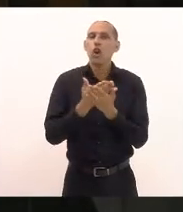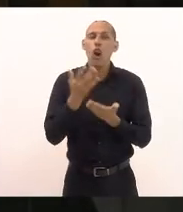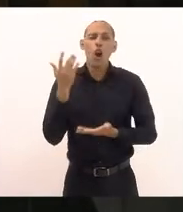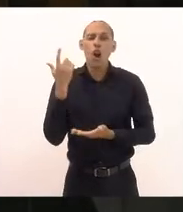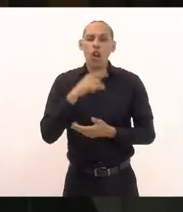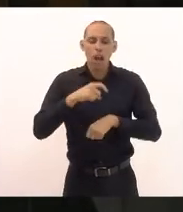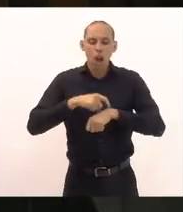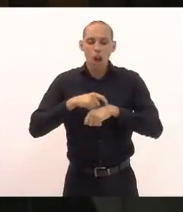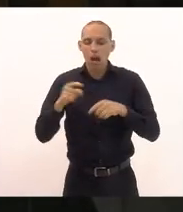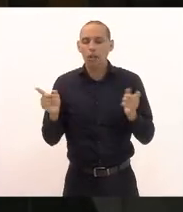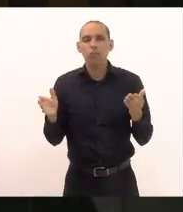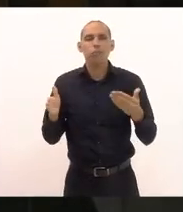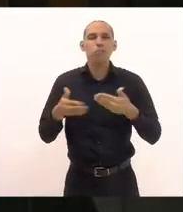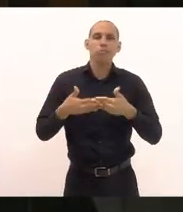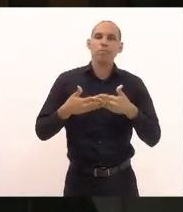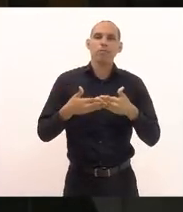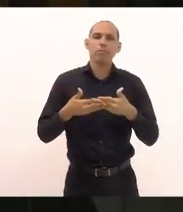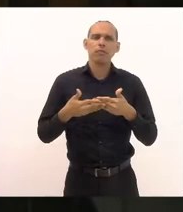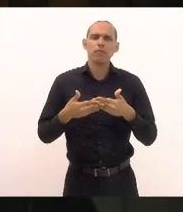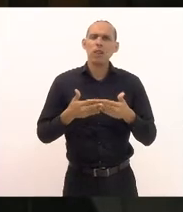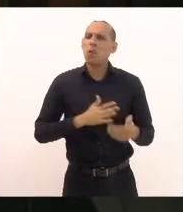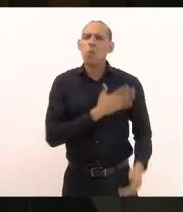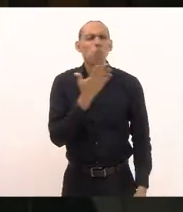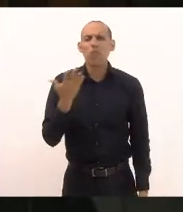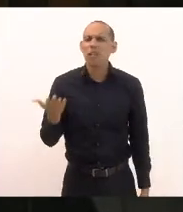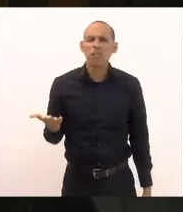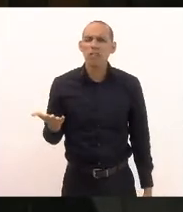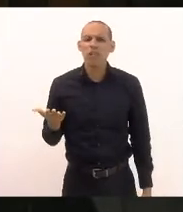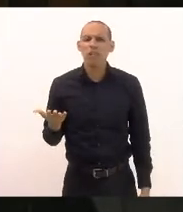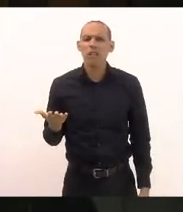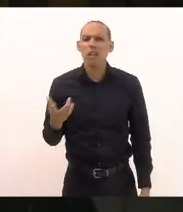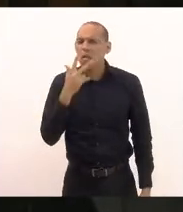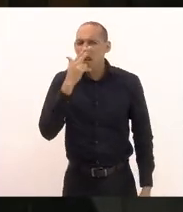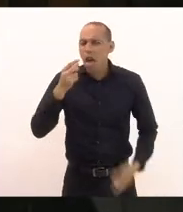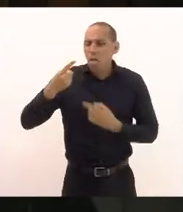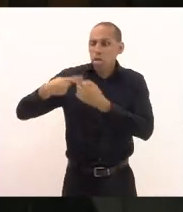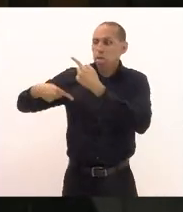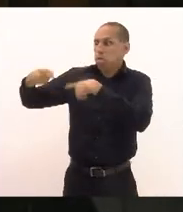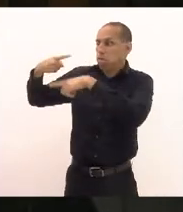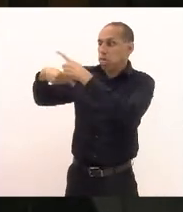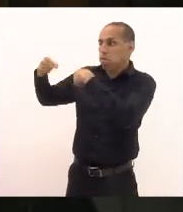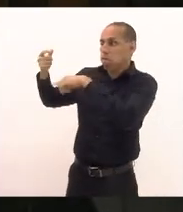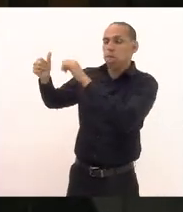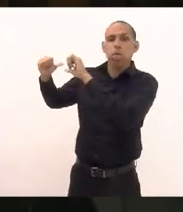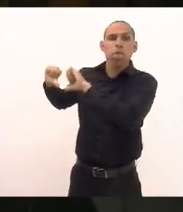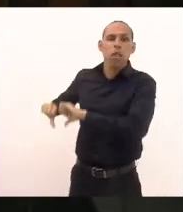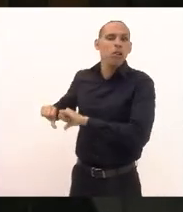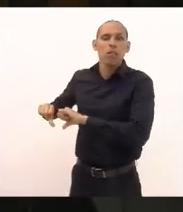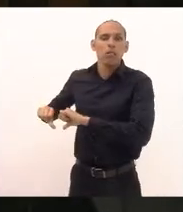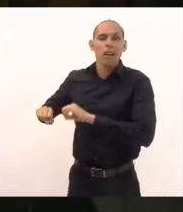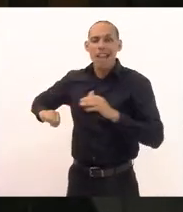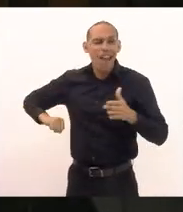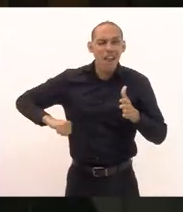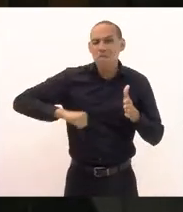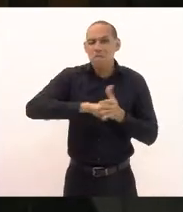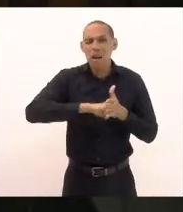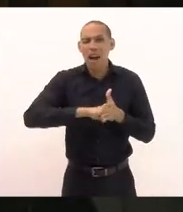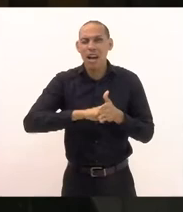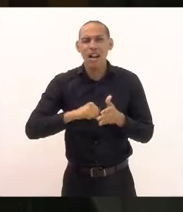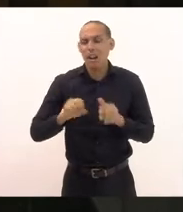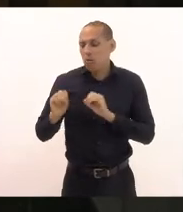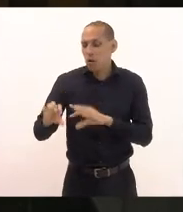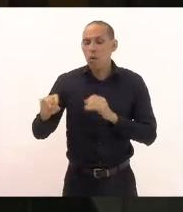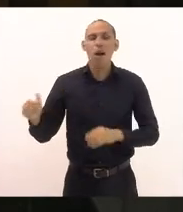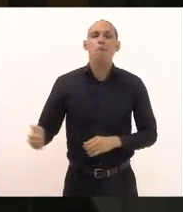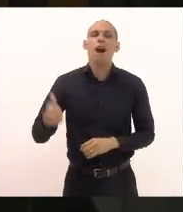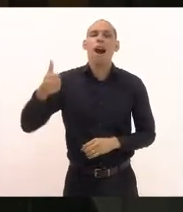horária. Isso é nefasto. Isso é um retrocesso com graves impactos na qualidade de educação. Quando a